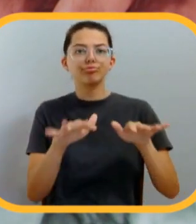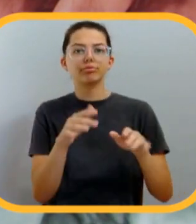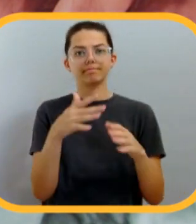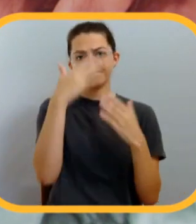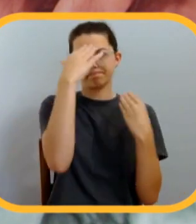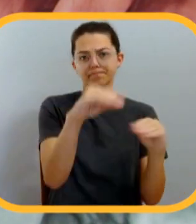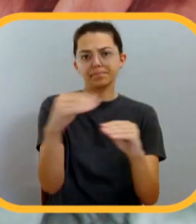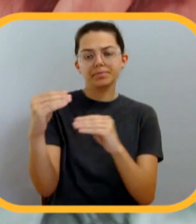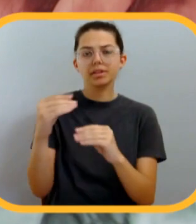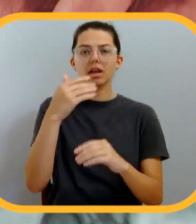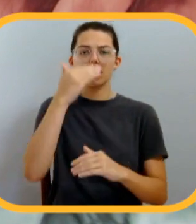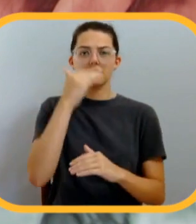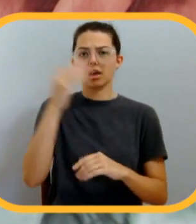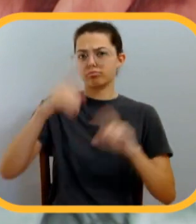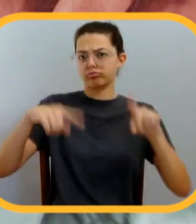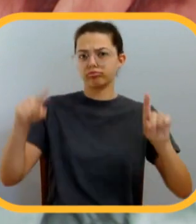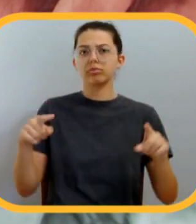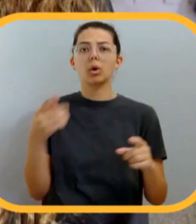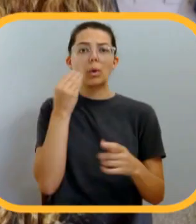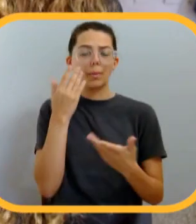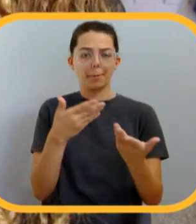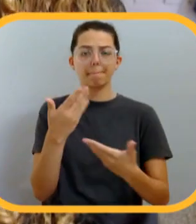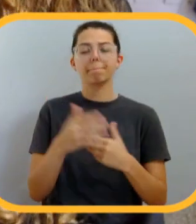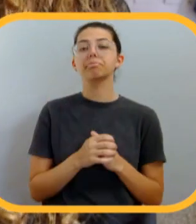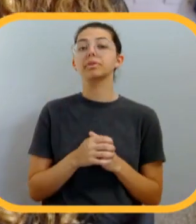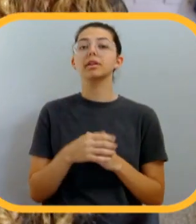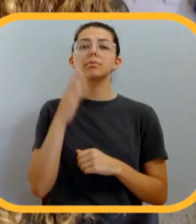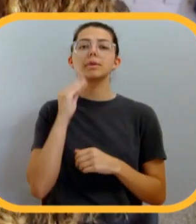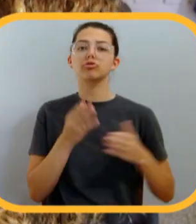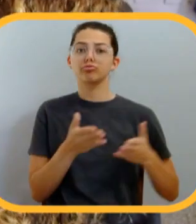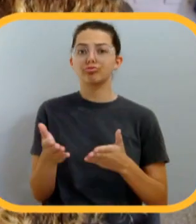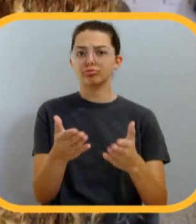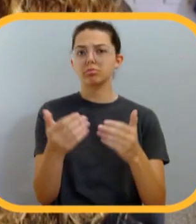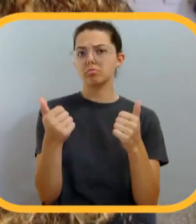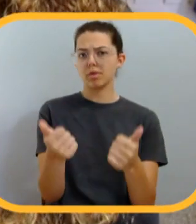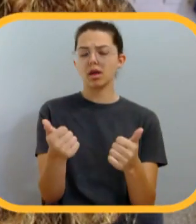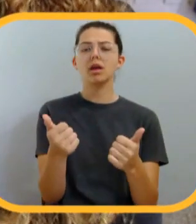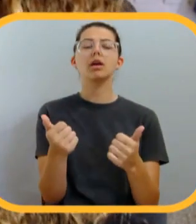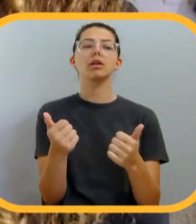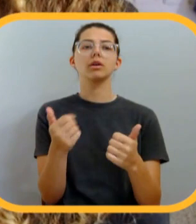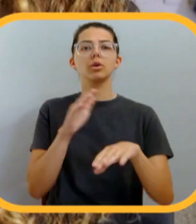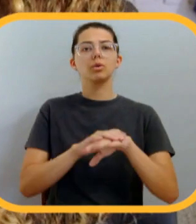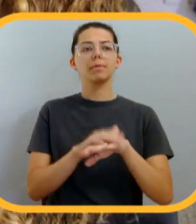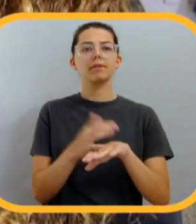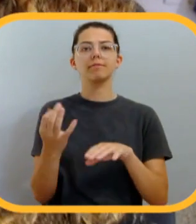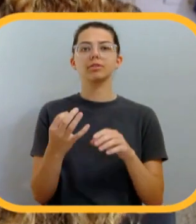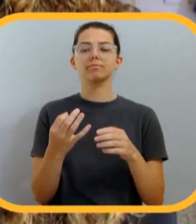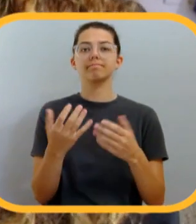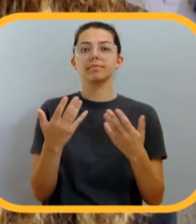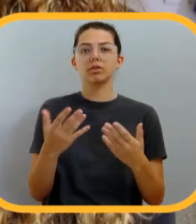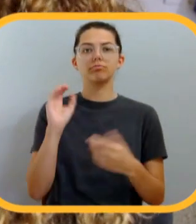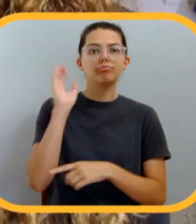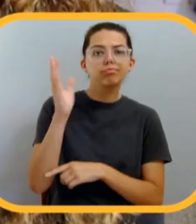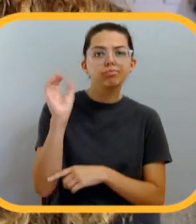e a literacia também, no fundo, a todas as faixas da população. Eu acho que estamos a caminhar para um boom curto, na medida em que lá está cada vez